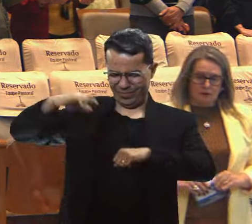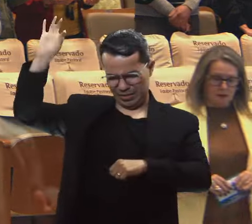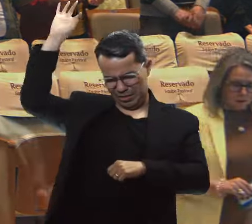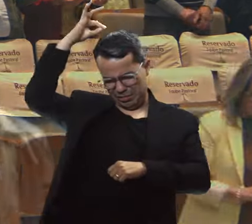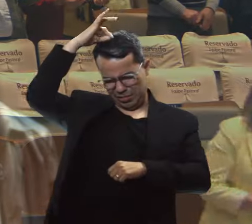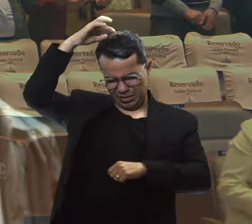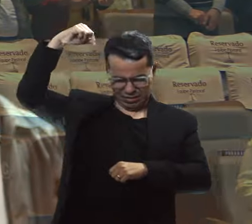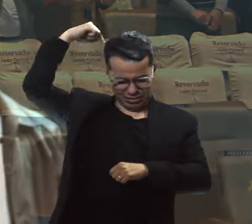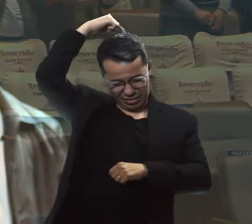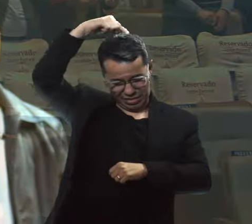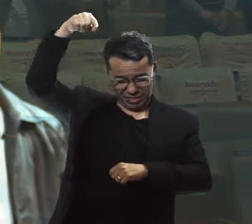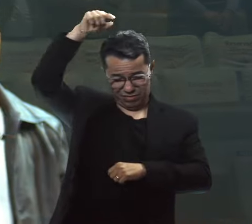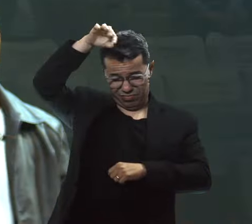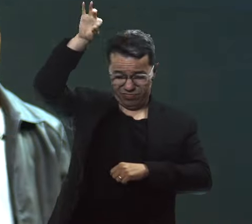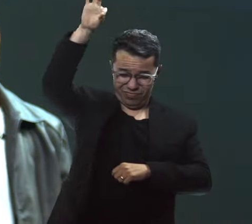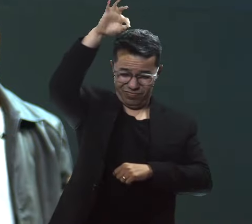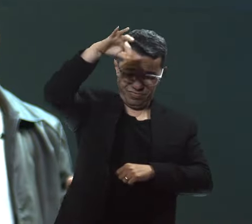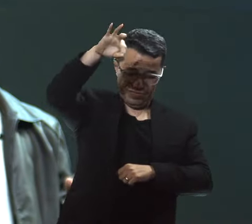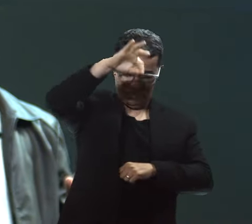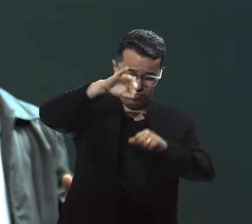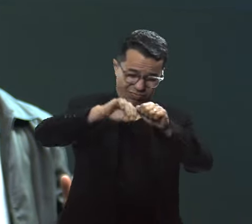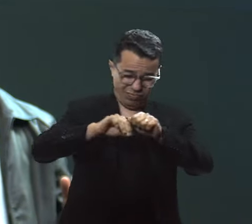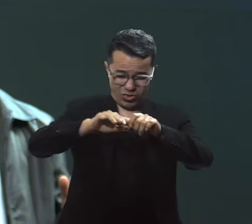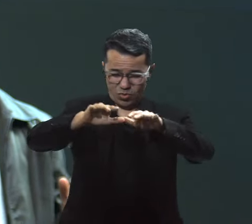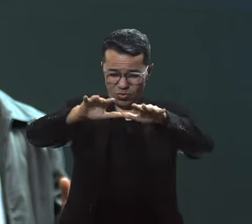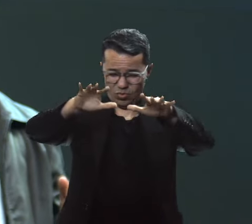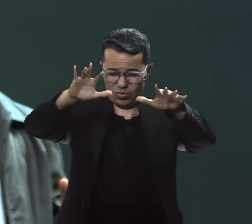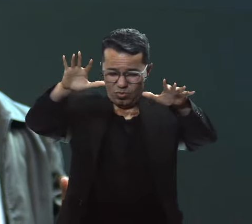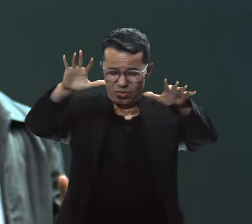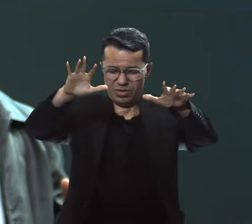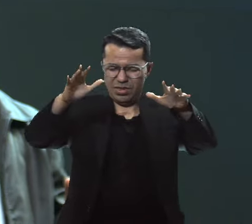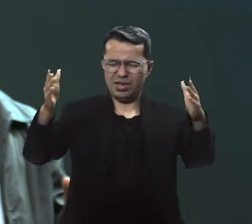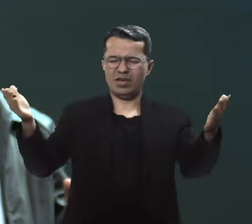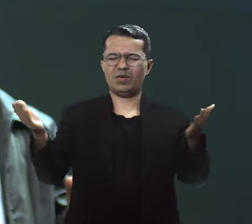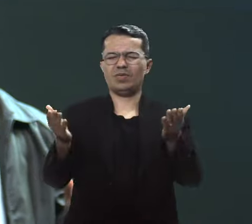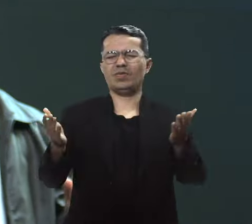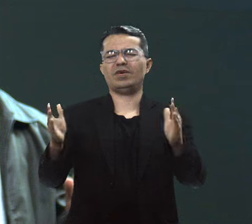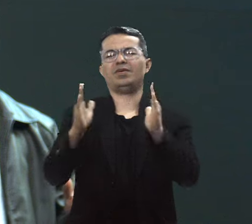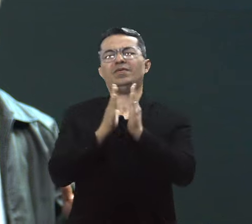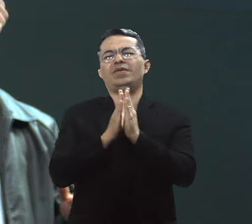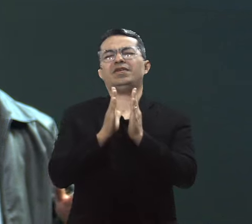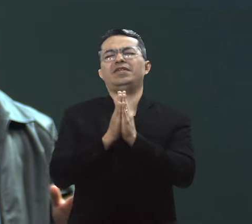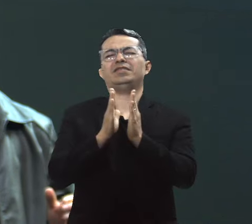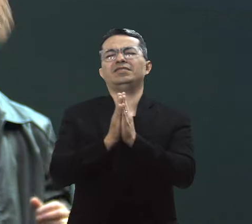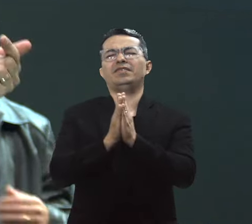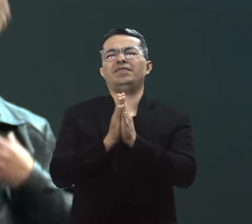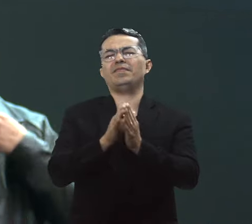Espírito repousem sobre o teu povo, sobre a tua igreja. Essa é a nossa oração,